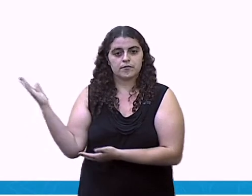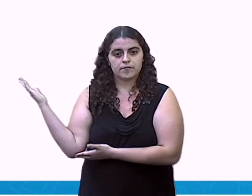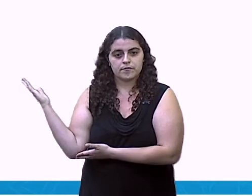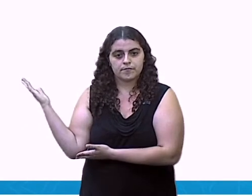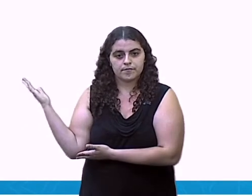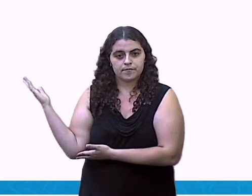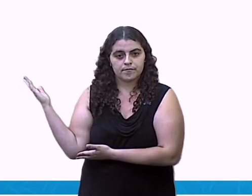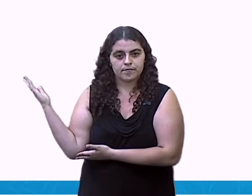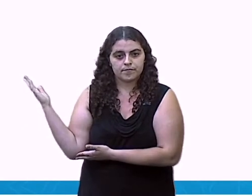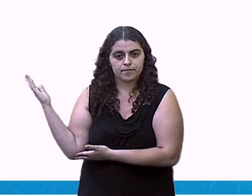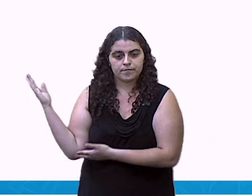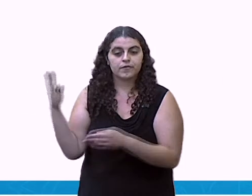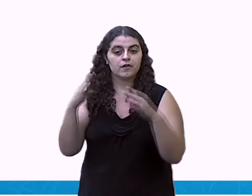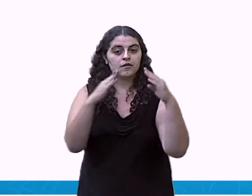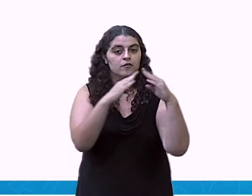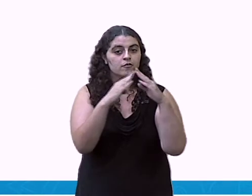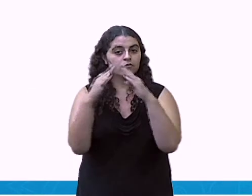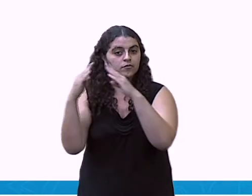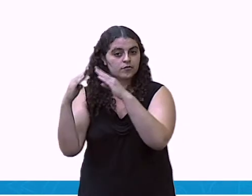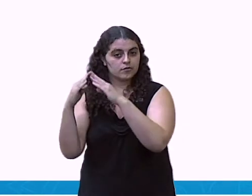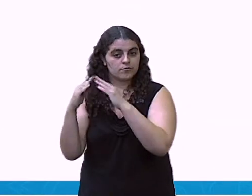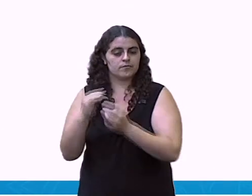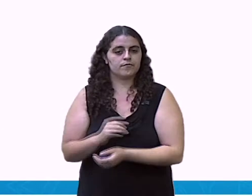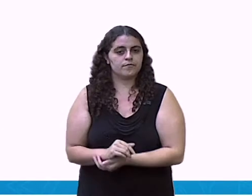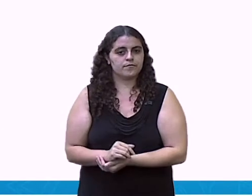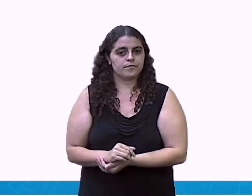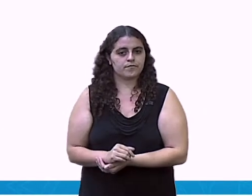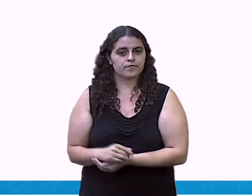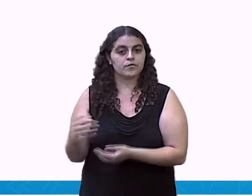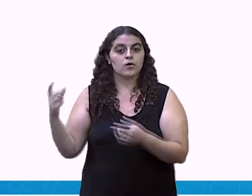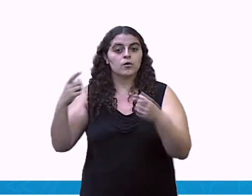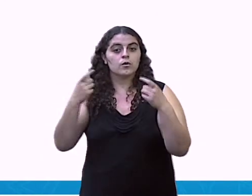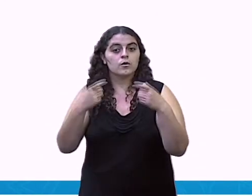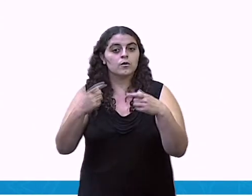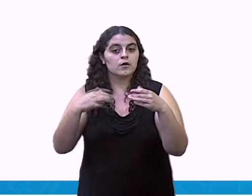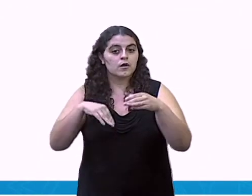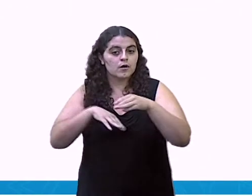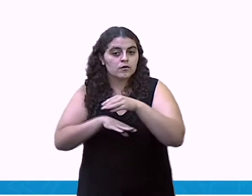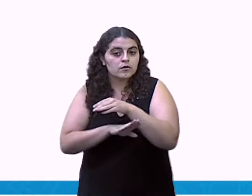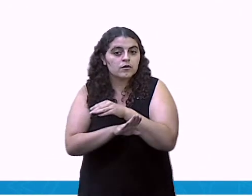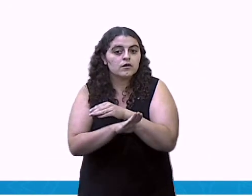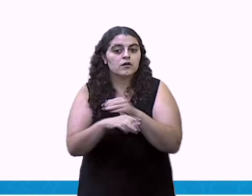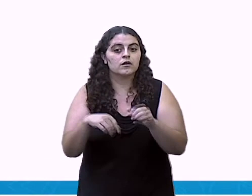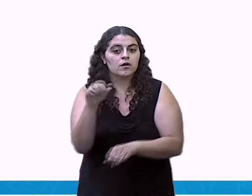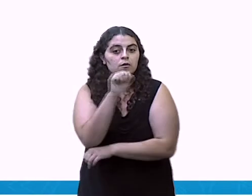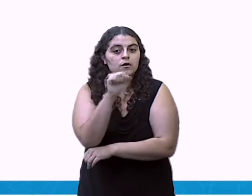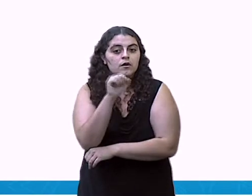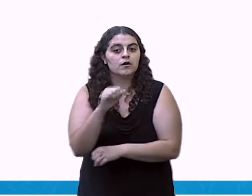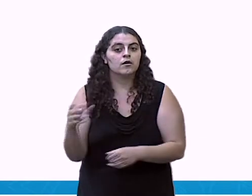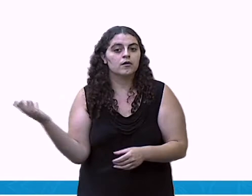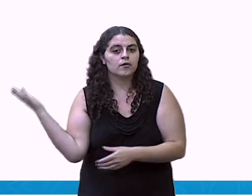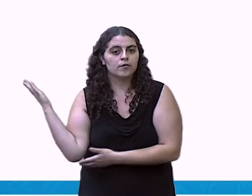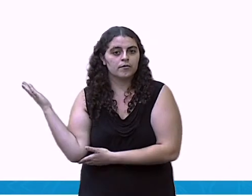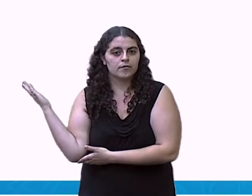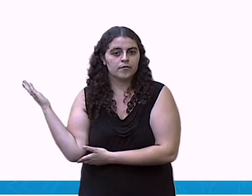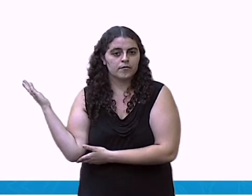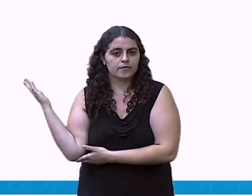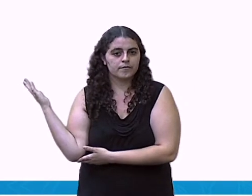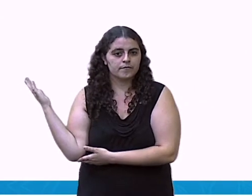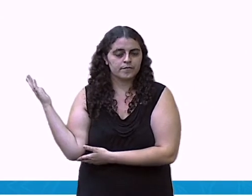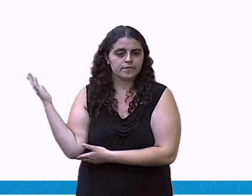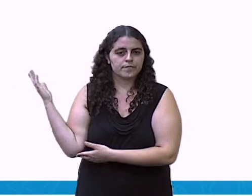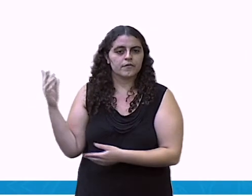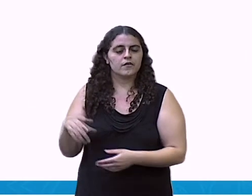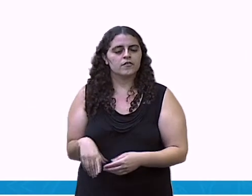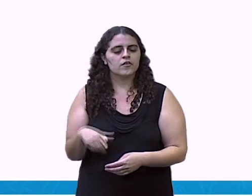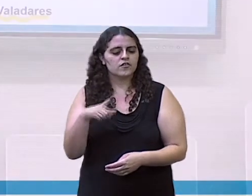construído, né, casas ali foram construídas, o estacionamento, então todo aquele ambiente, por mais que seja